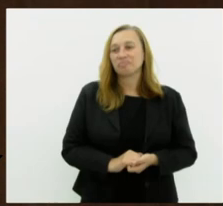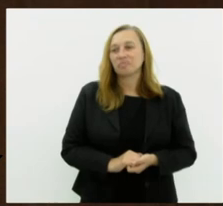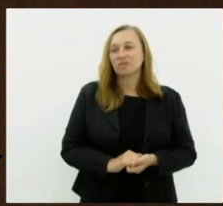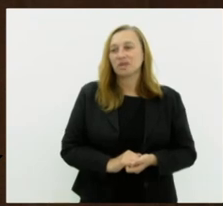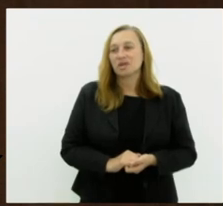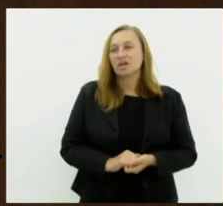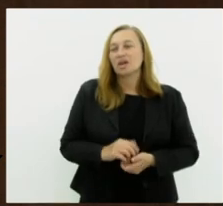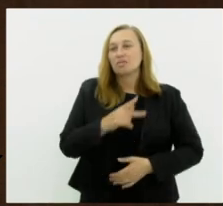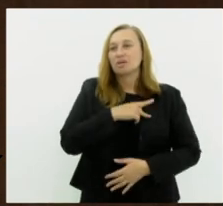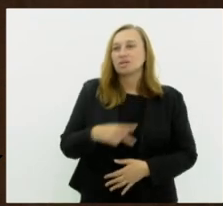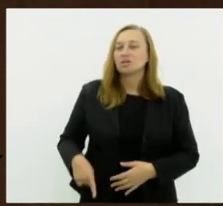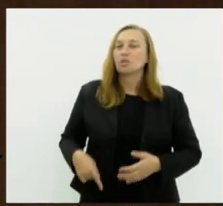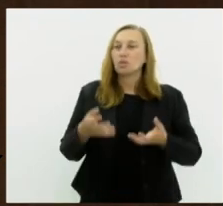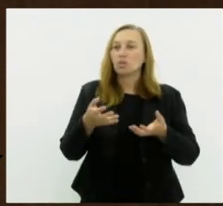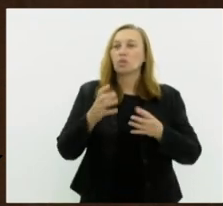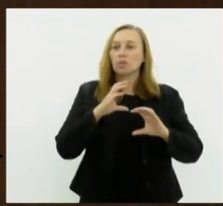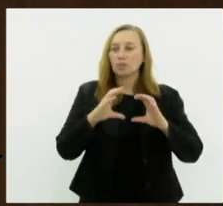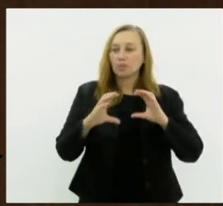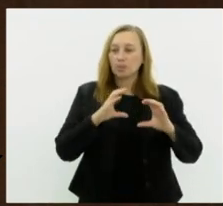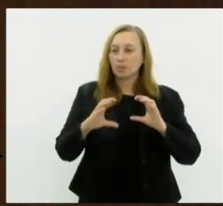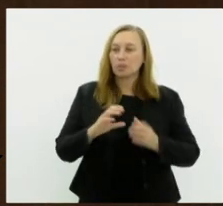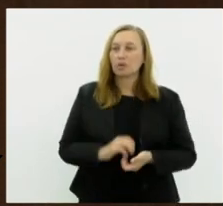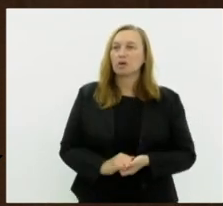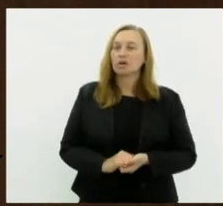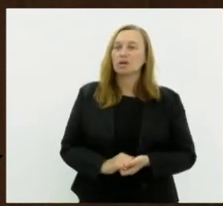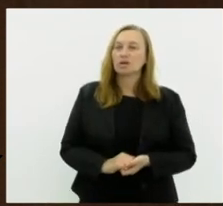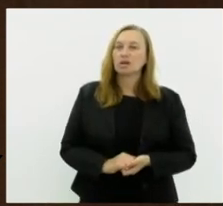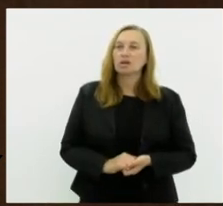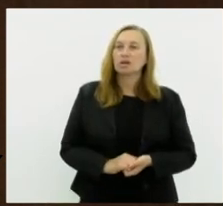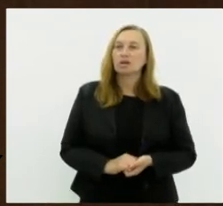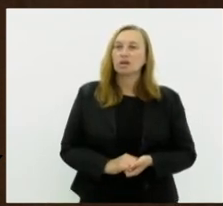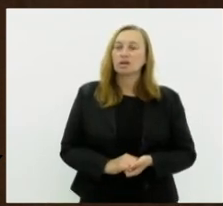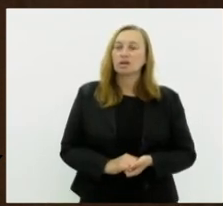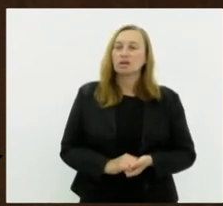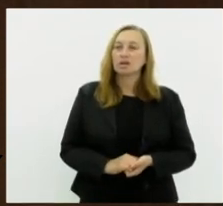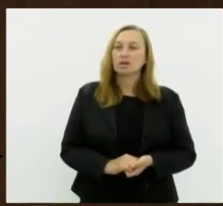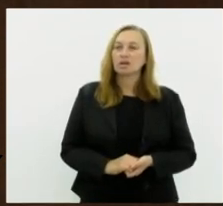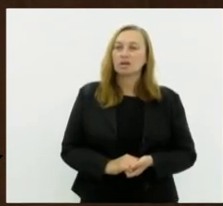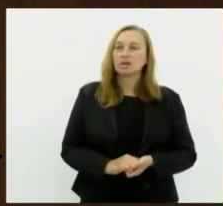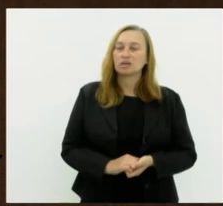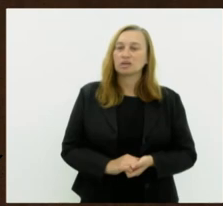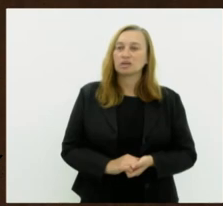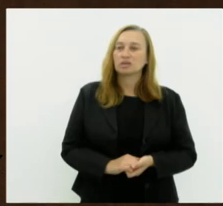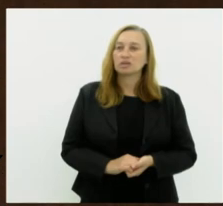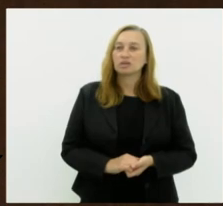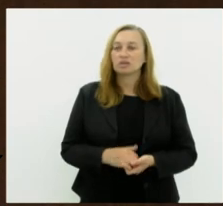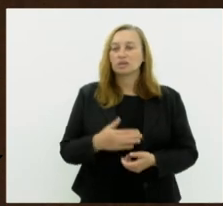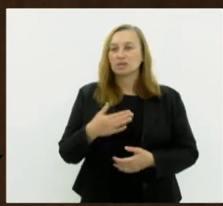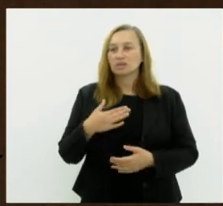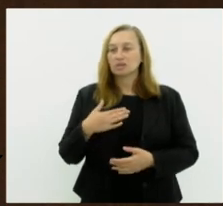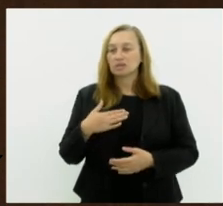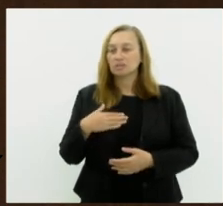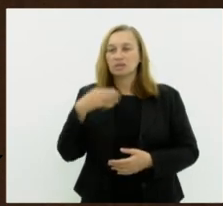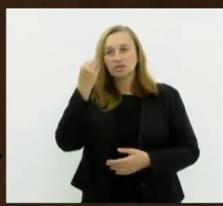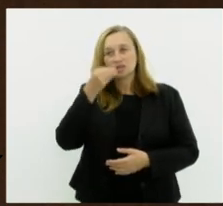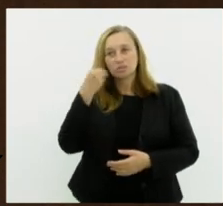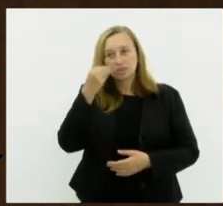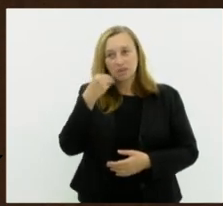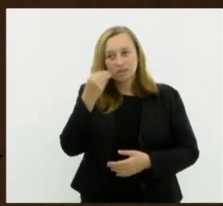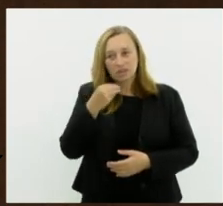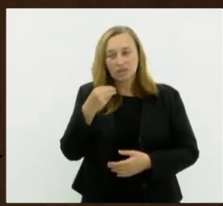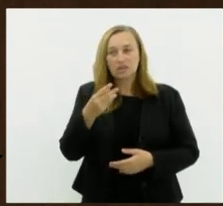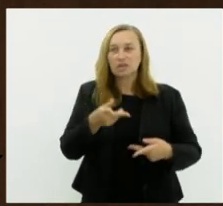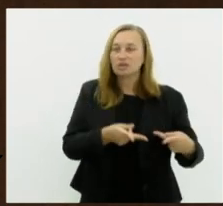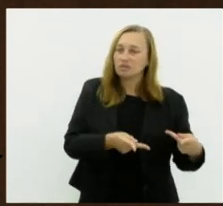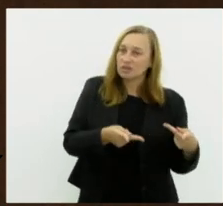Presidenta, eu quero comunicar entre as minhas peregrinações aos secretários,